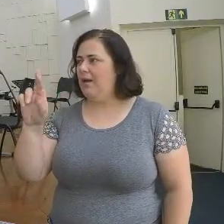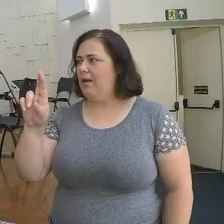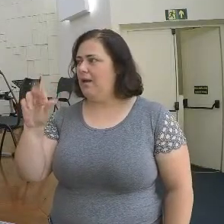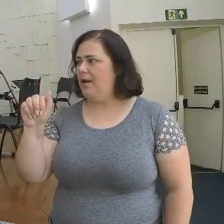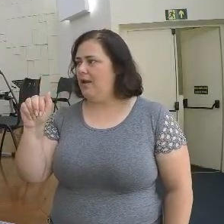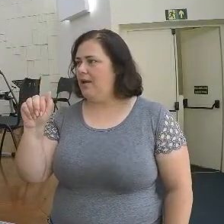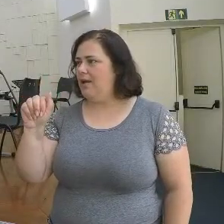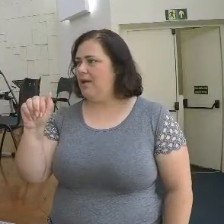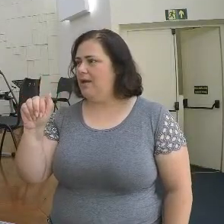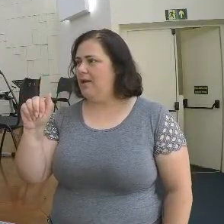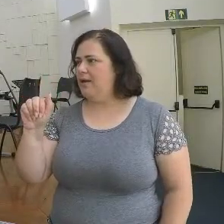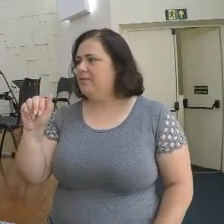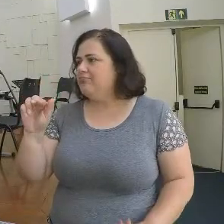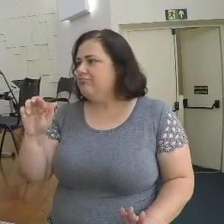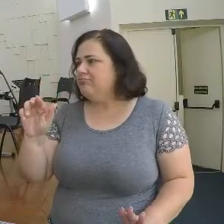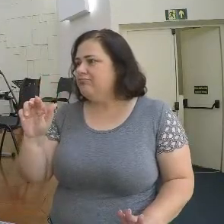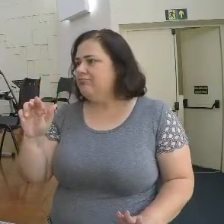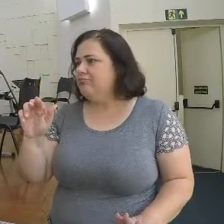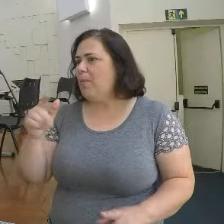agora, pode ser outro dia.